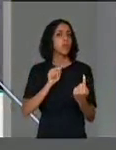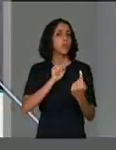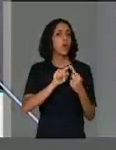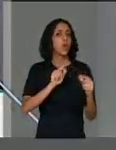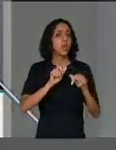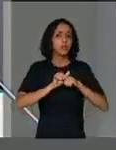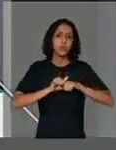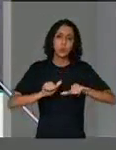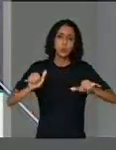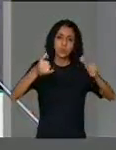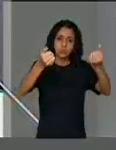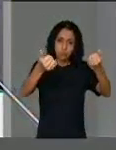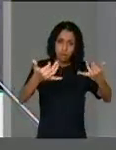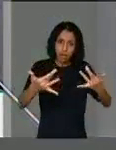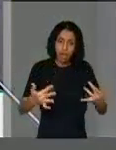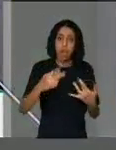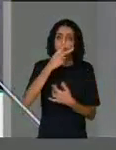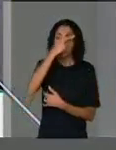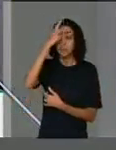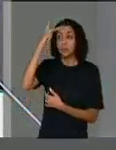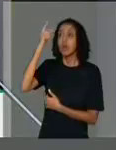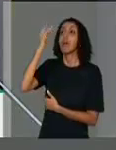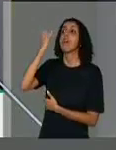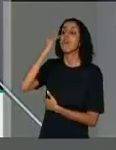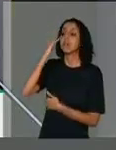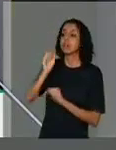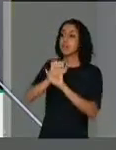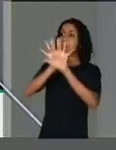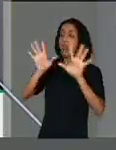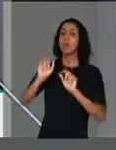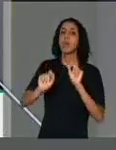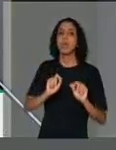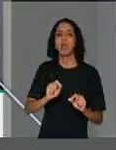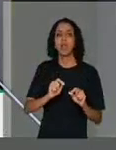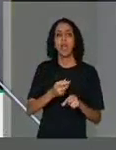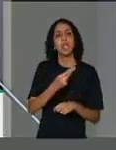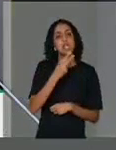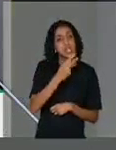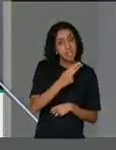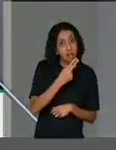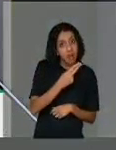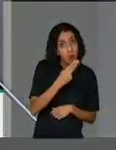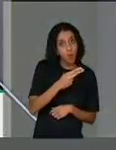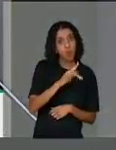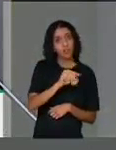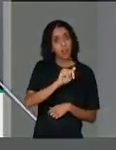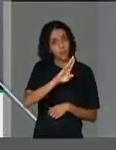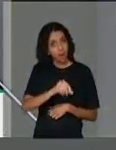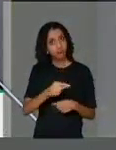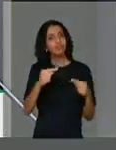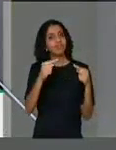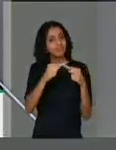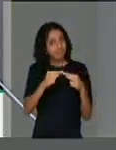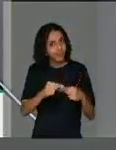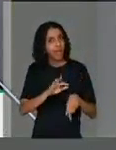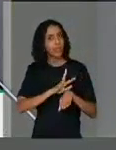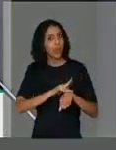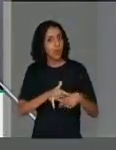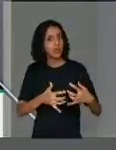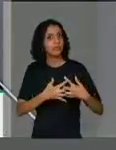a conscientização sobre a ligação entre tabaco e doenças do coração e outras